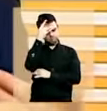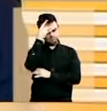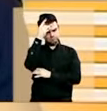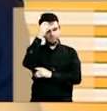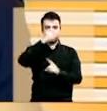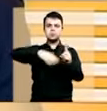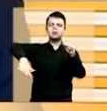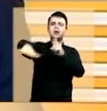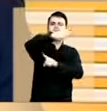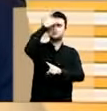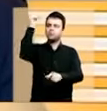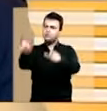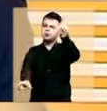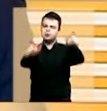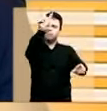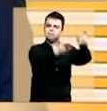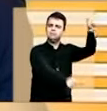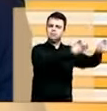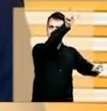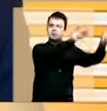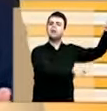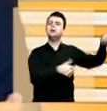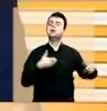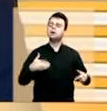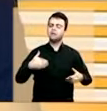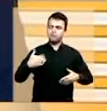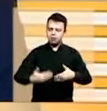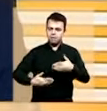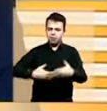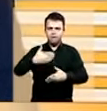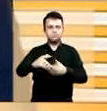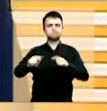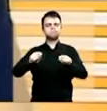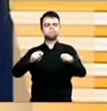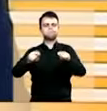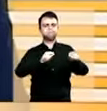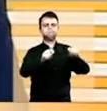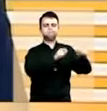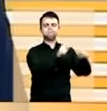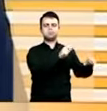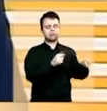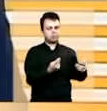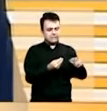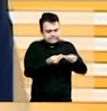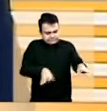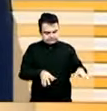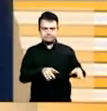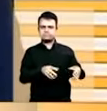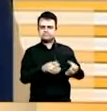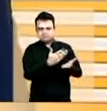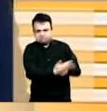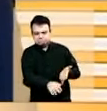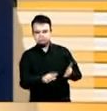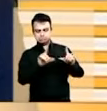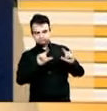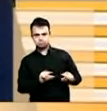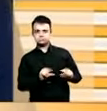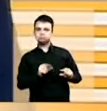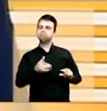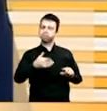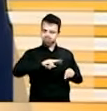a sociedade, isso começa a gerar uma série de economias, de não desperdícios, que vai repercutir na